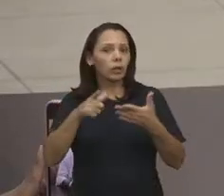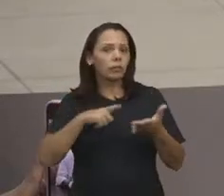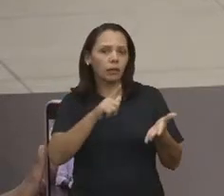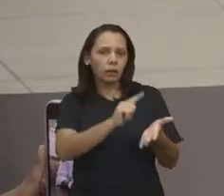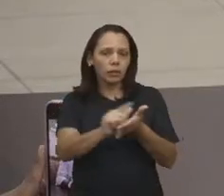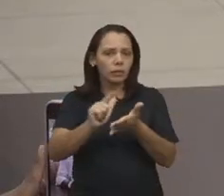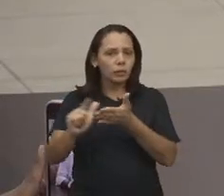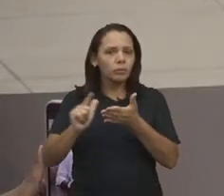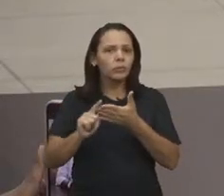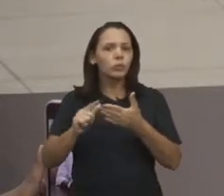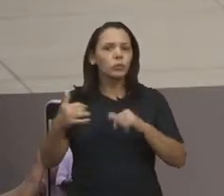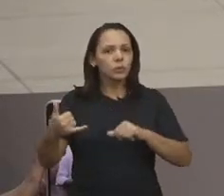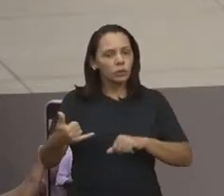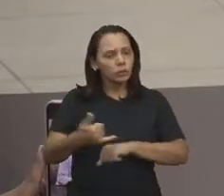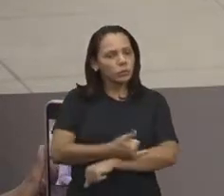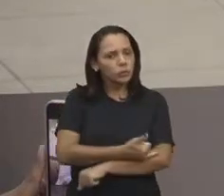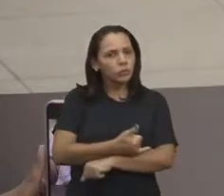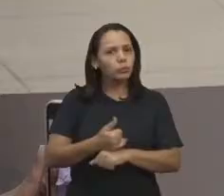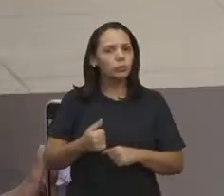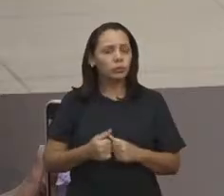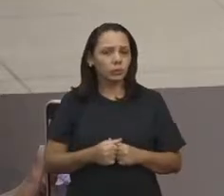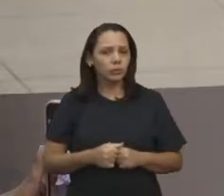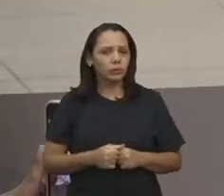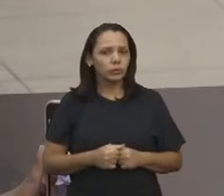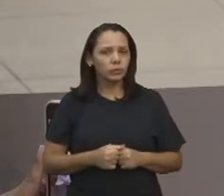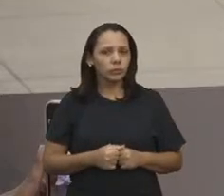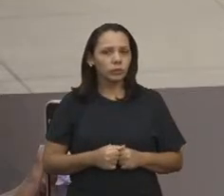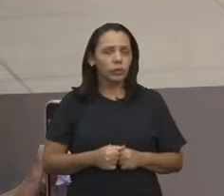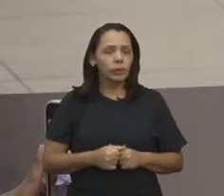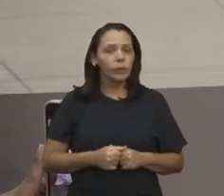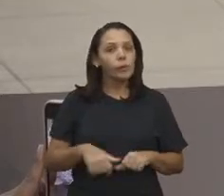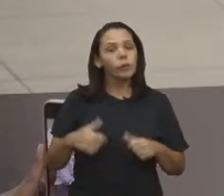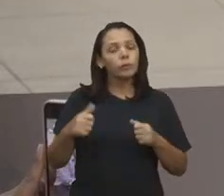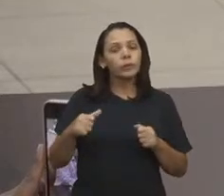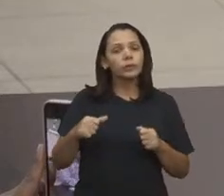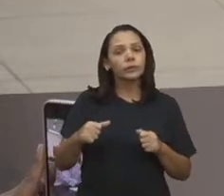participação da infraestrutura, que talvez tenha que deslocar um equipamento para lá,